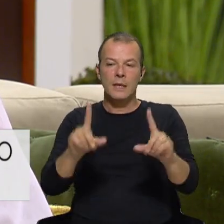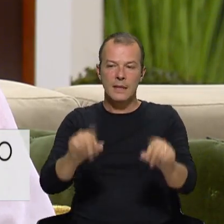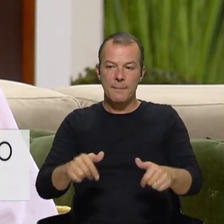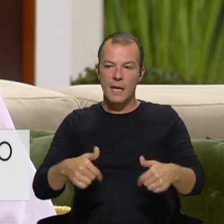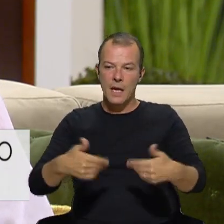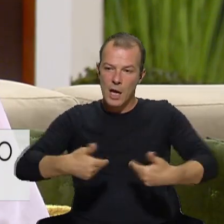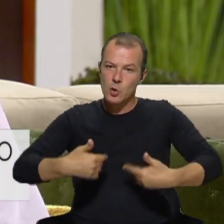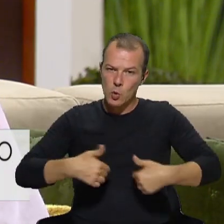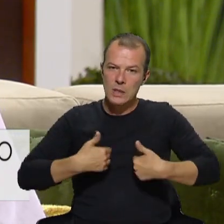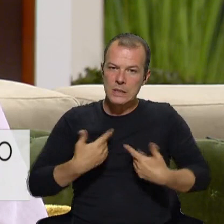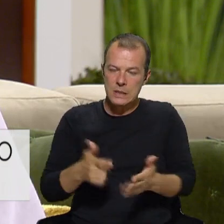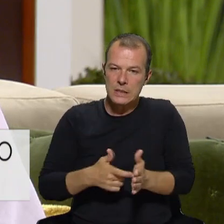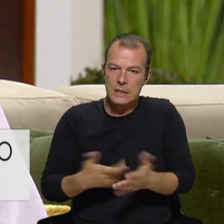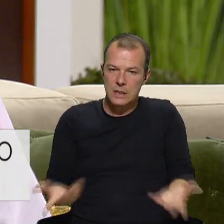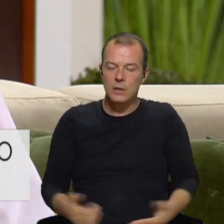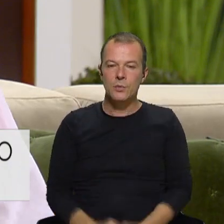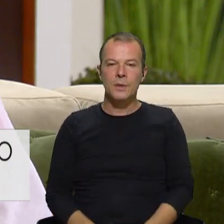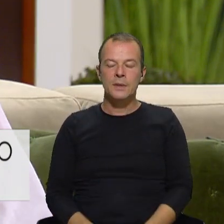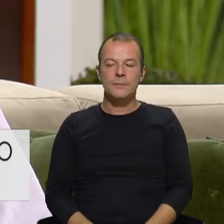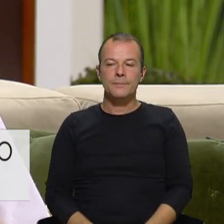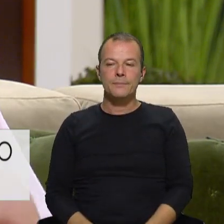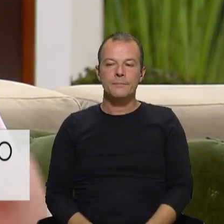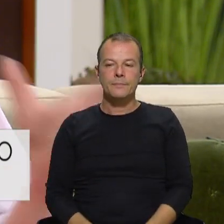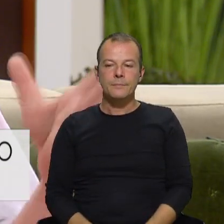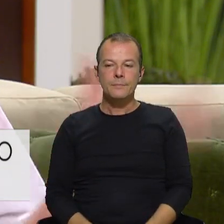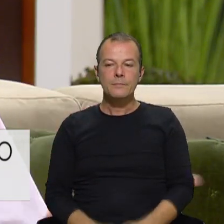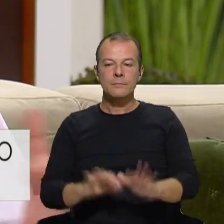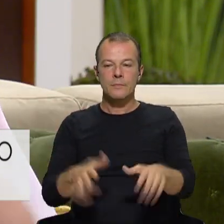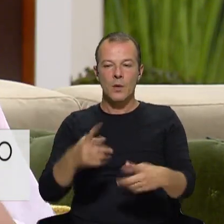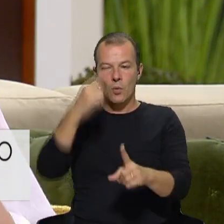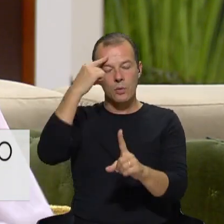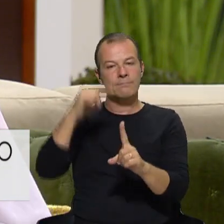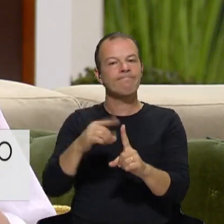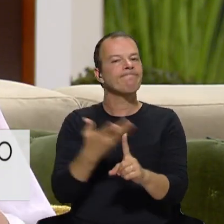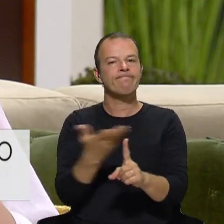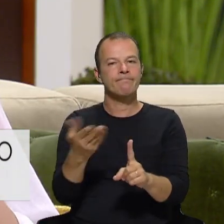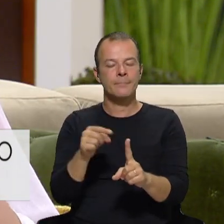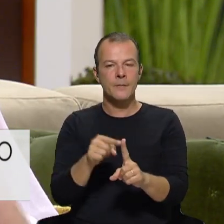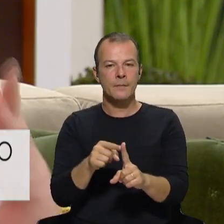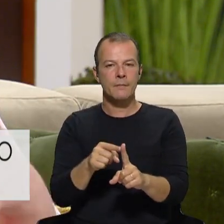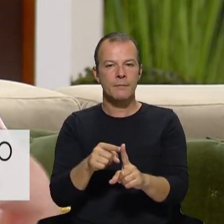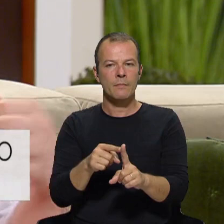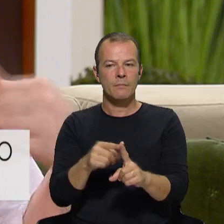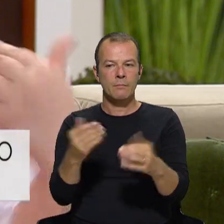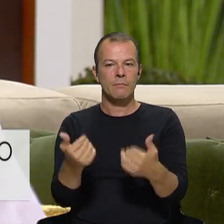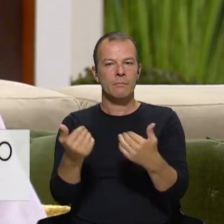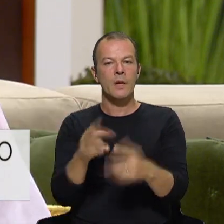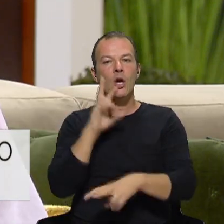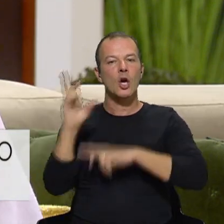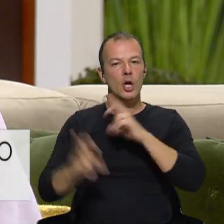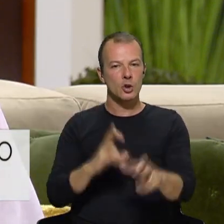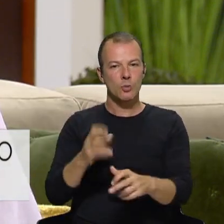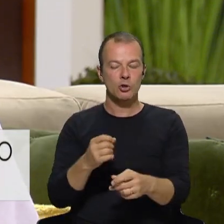de ajuda. E também precisam de ajuda, exatamente. E, portanto, o objetivo será dar